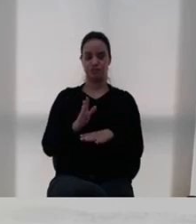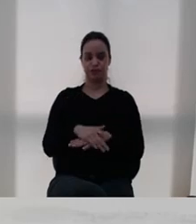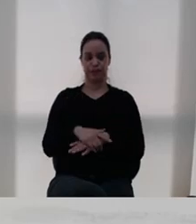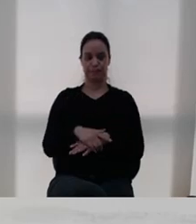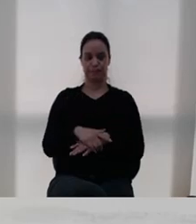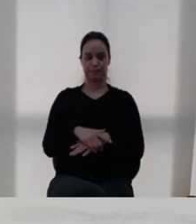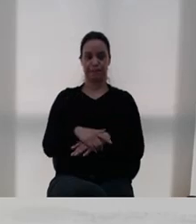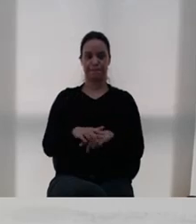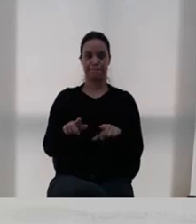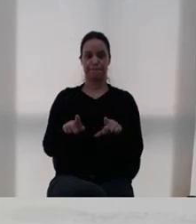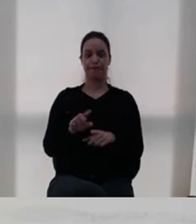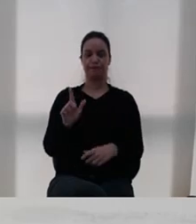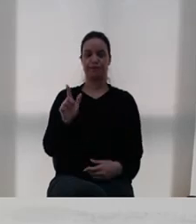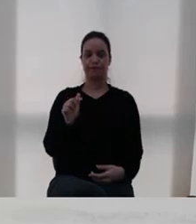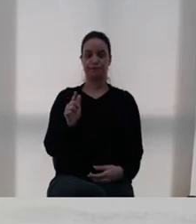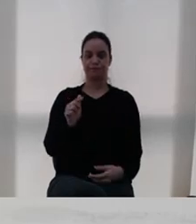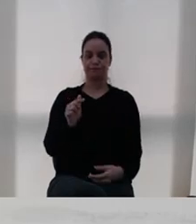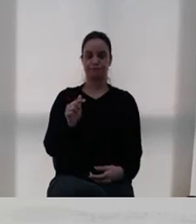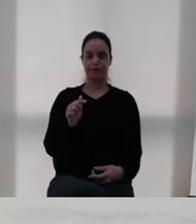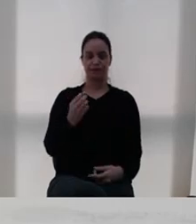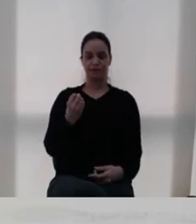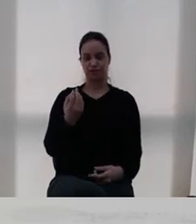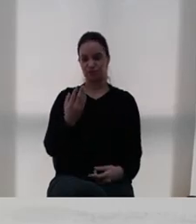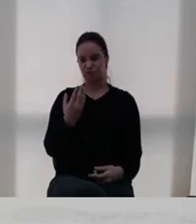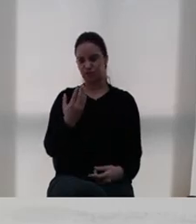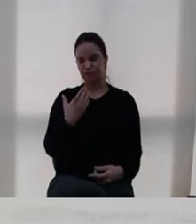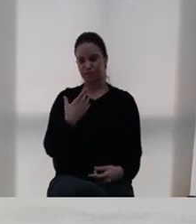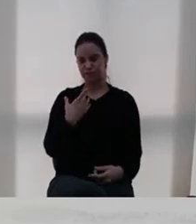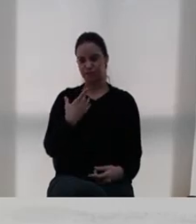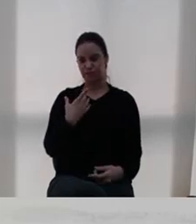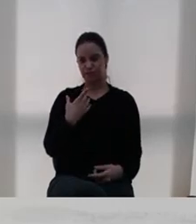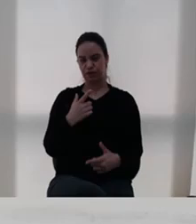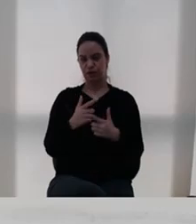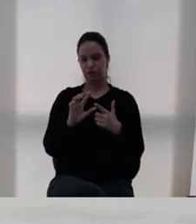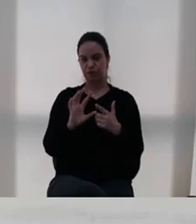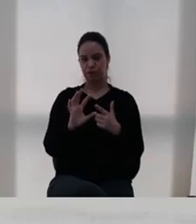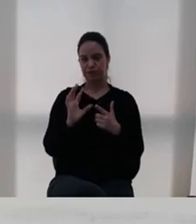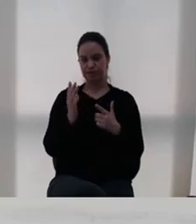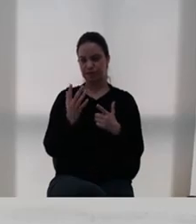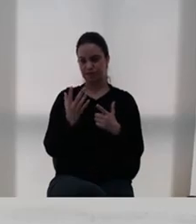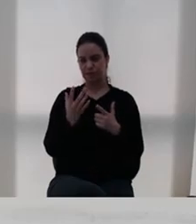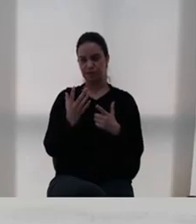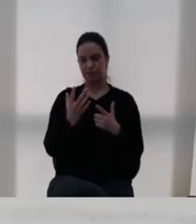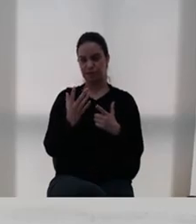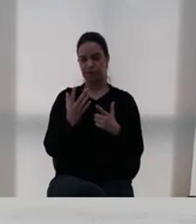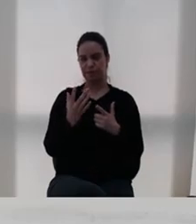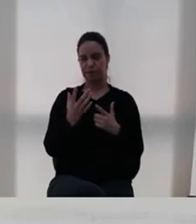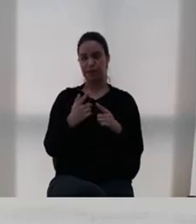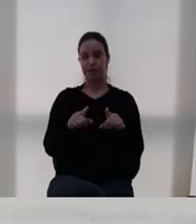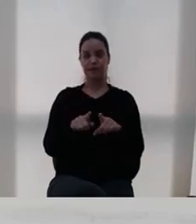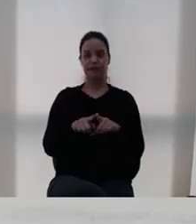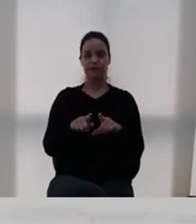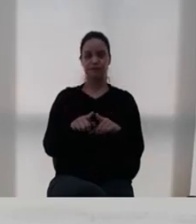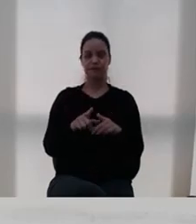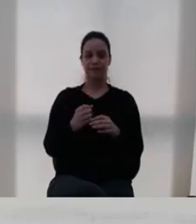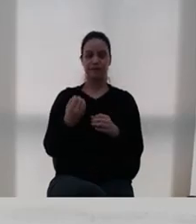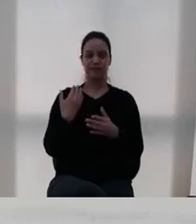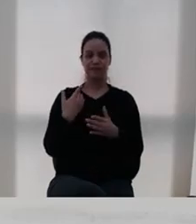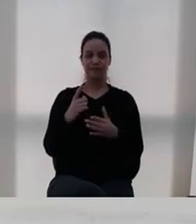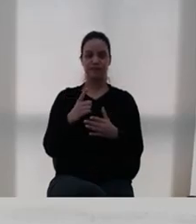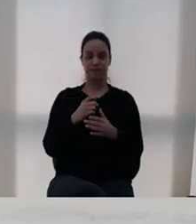atuação extrajudicial não digo nem extrajudicial, mas as soluções outras, consensuais, também é uma agenda